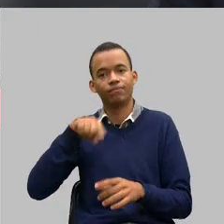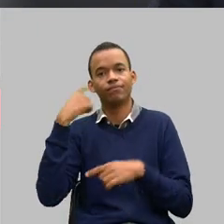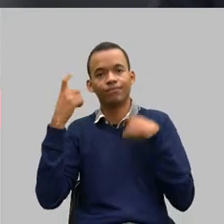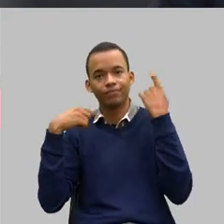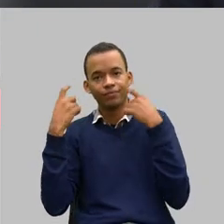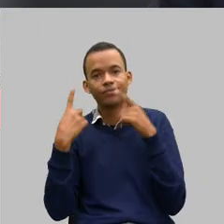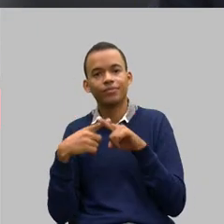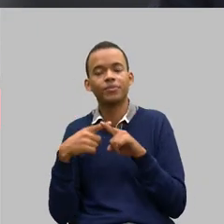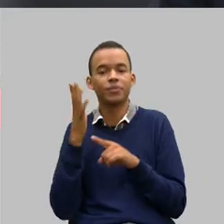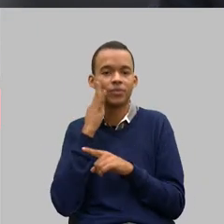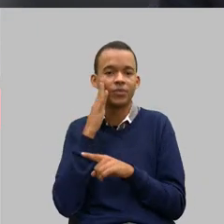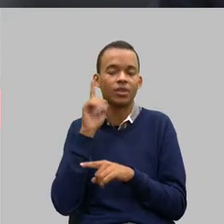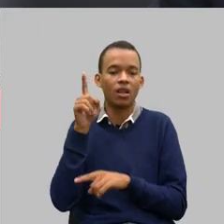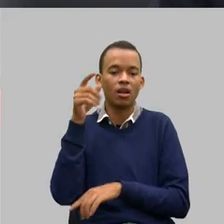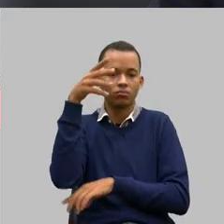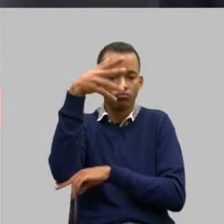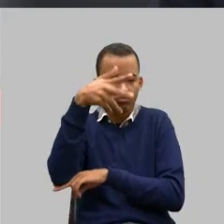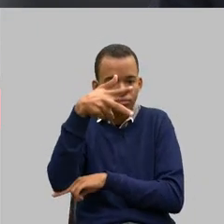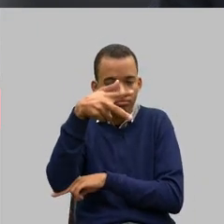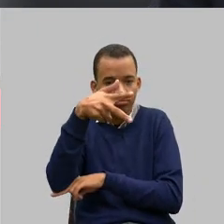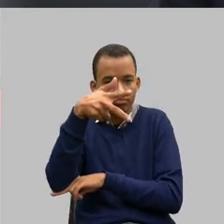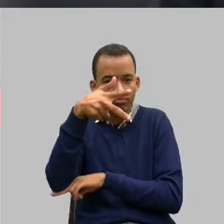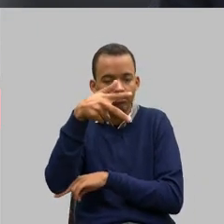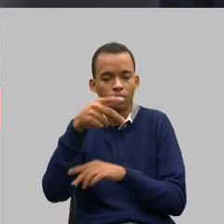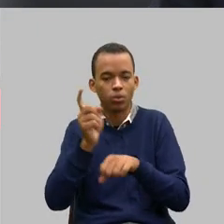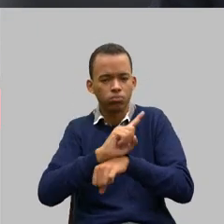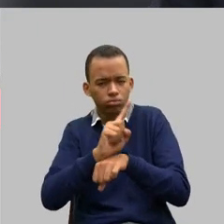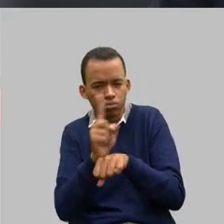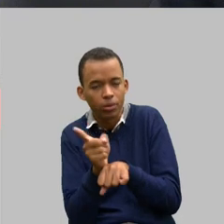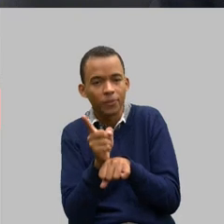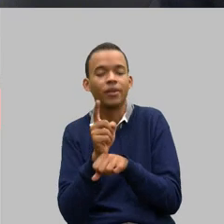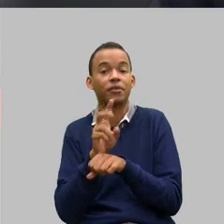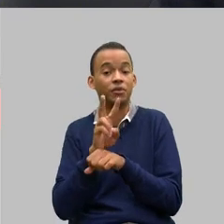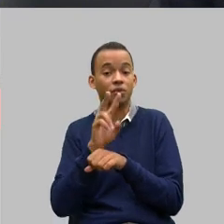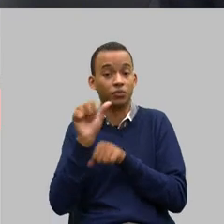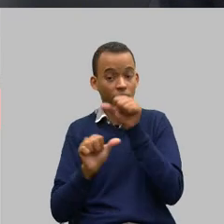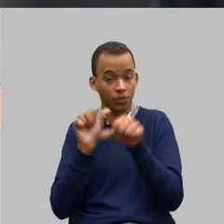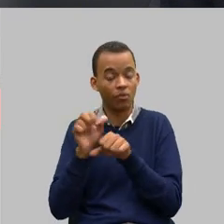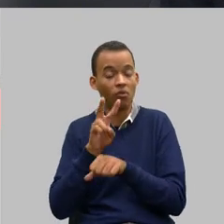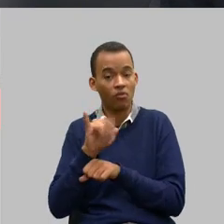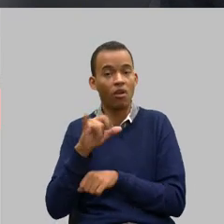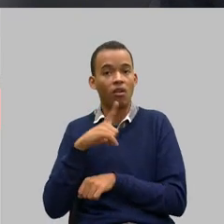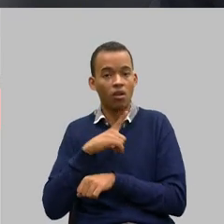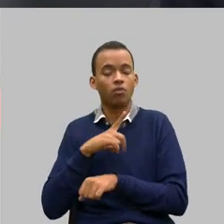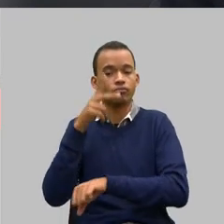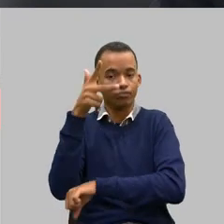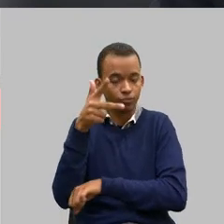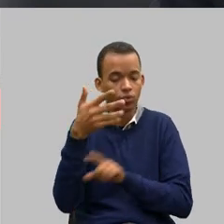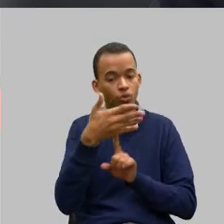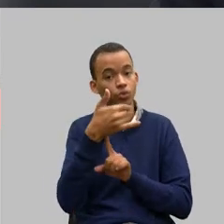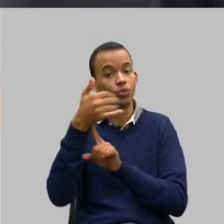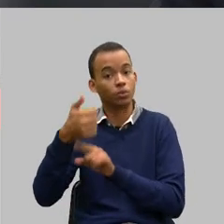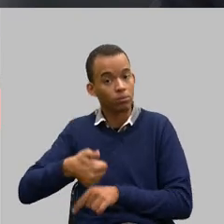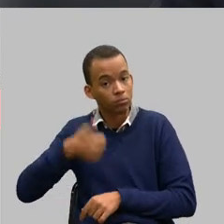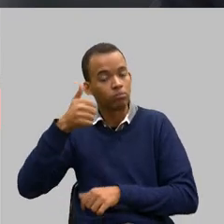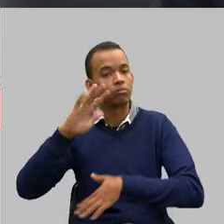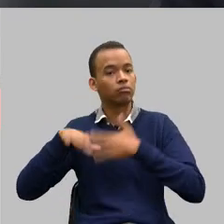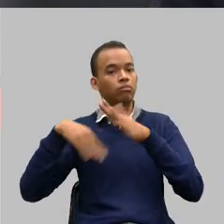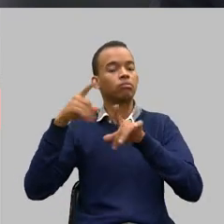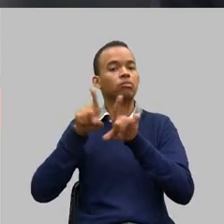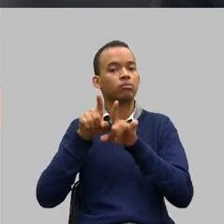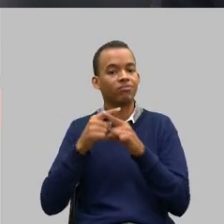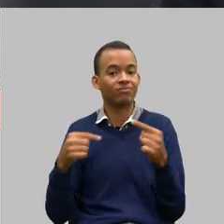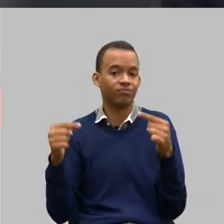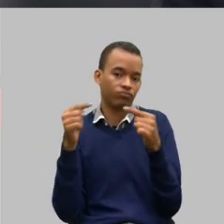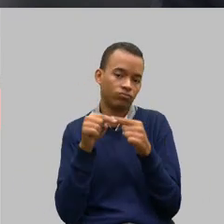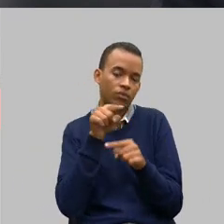a troca dos radares chegará até a a Esse trevo um radar mais moderno um radar e condizente com